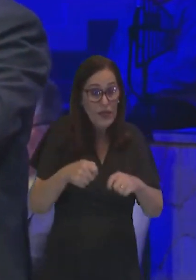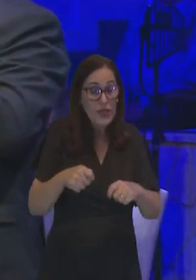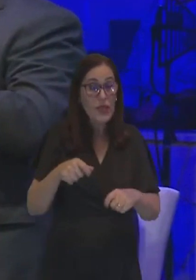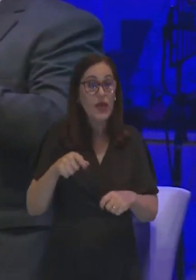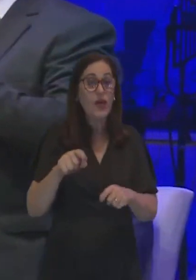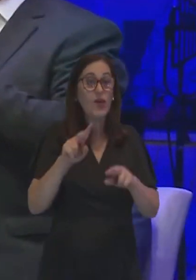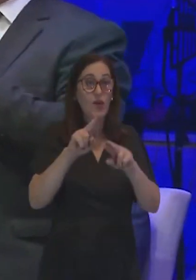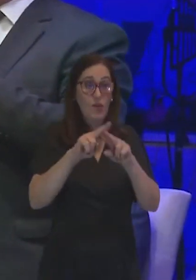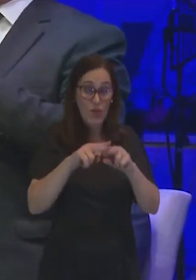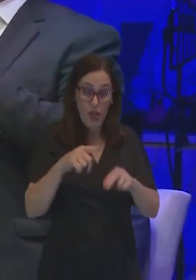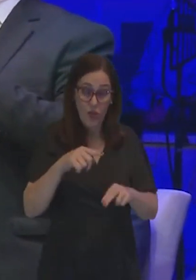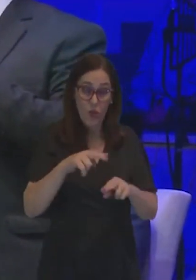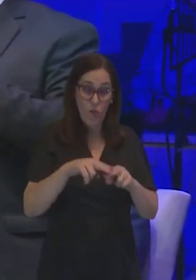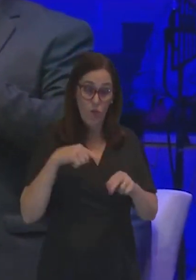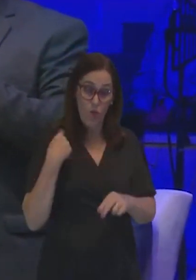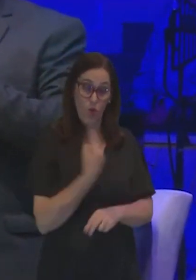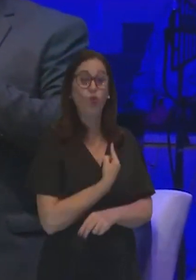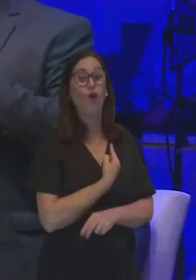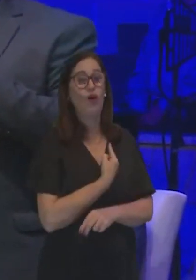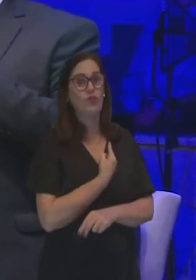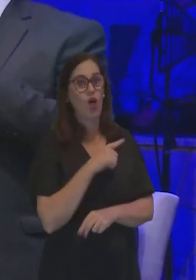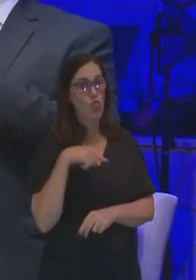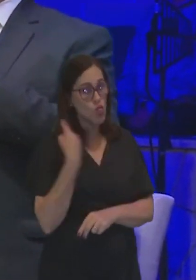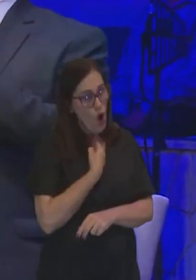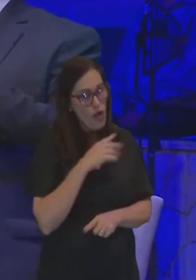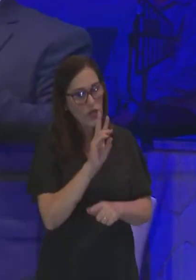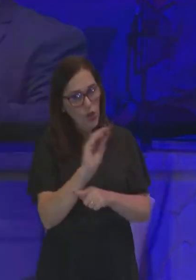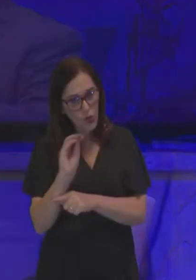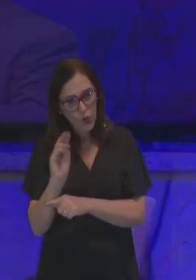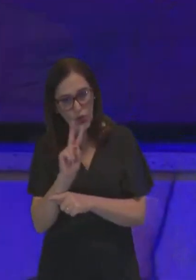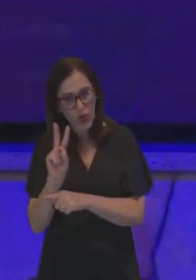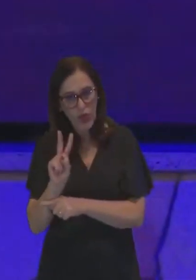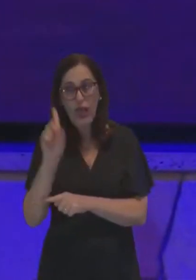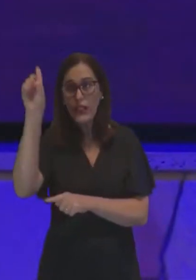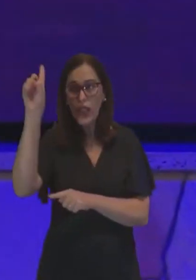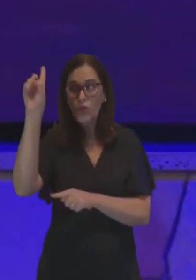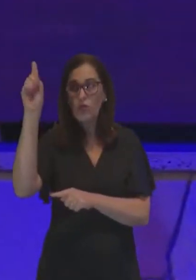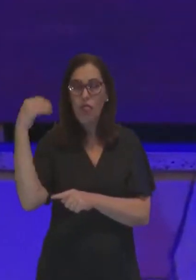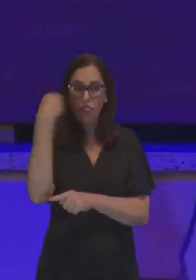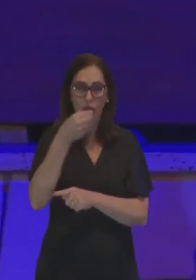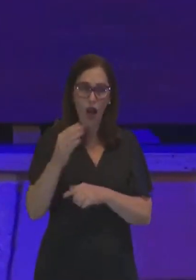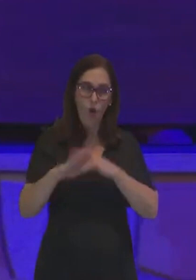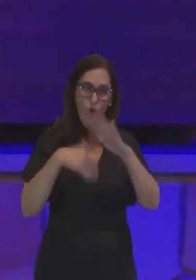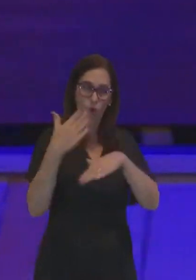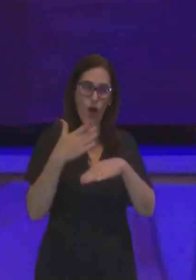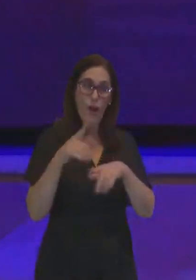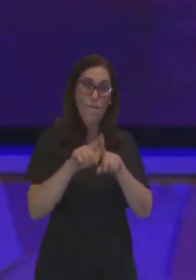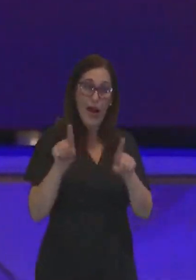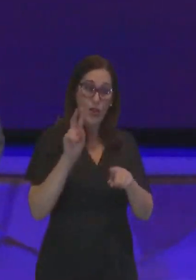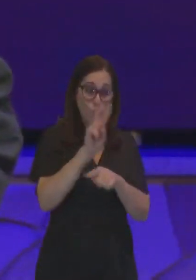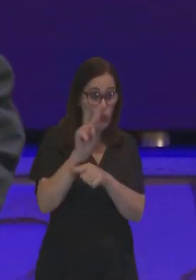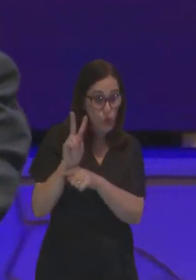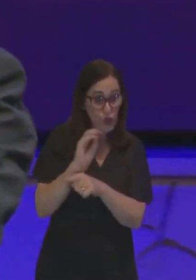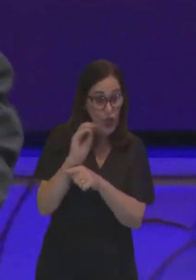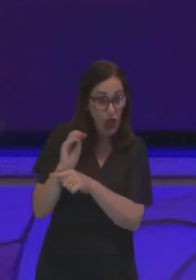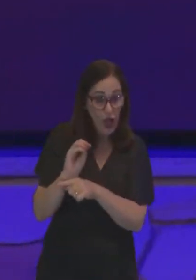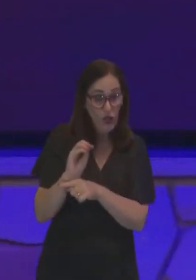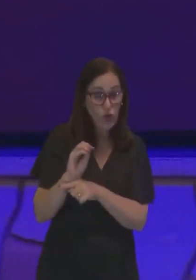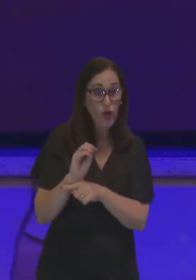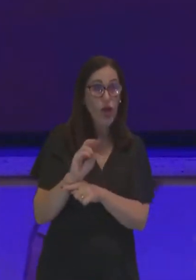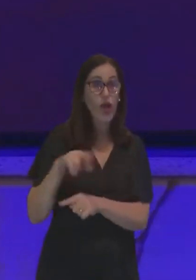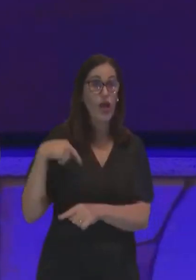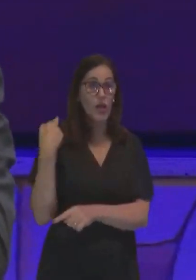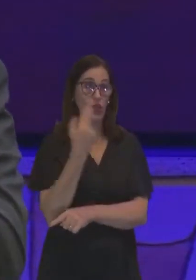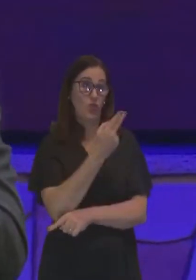realizado por cada um de nós. Deus promove o crescimento, mas o cuidado que está em nossas mãos